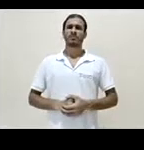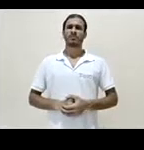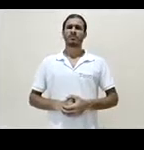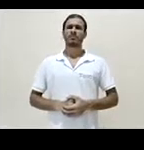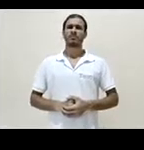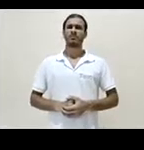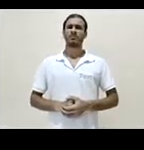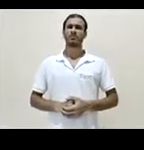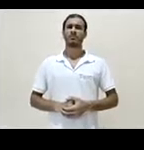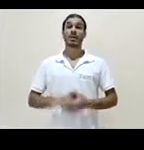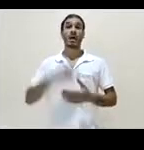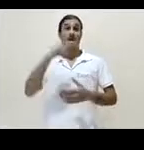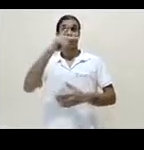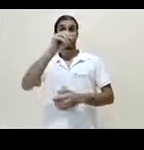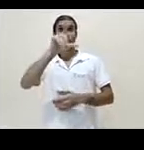A Poliana vai falar, né?